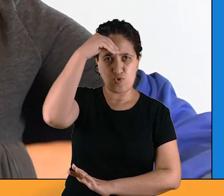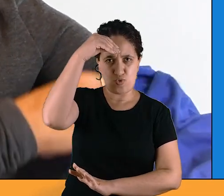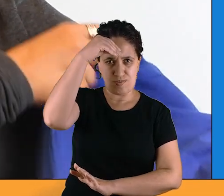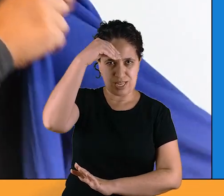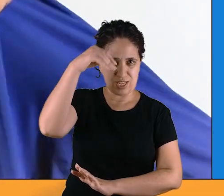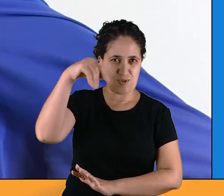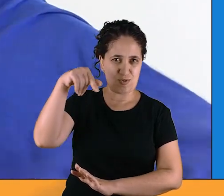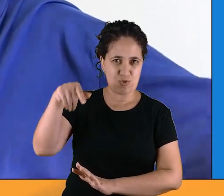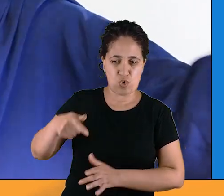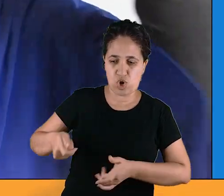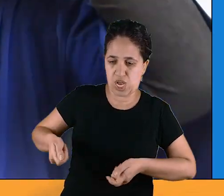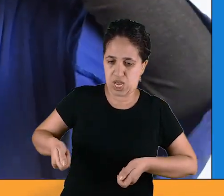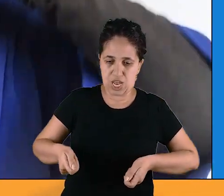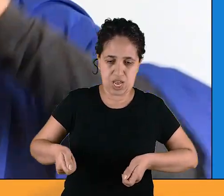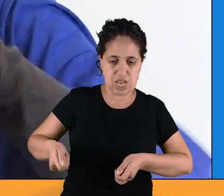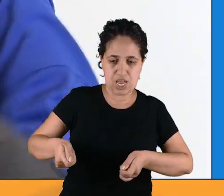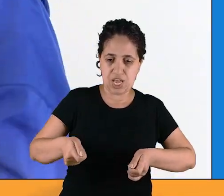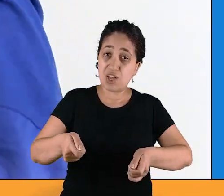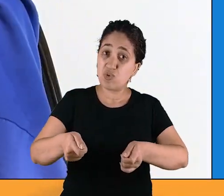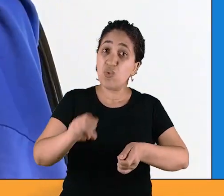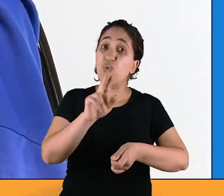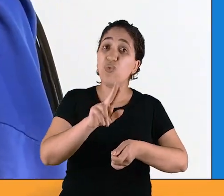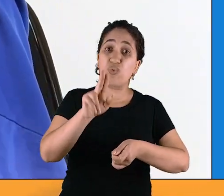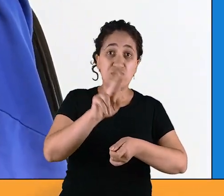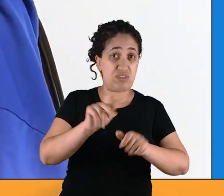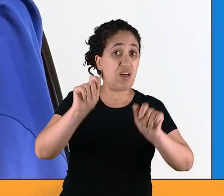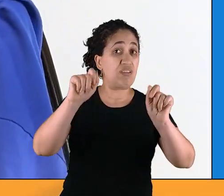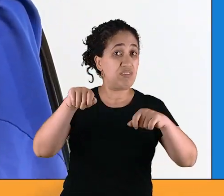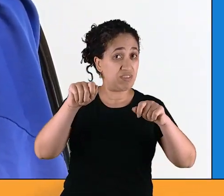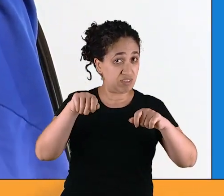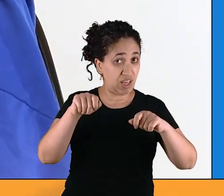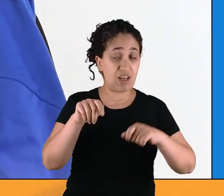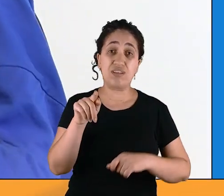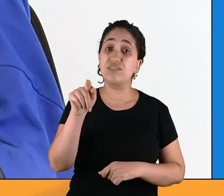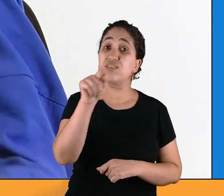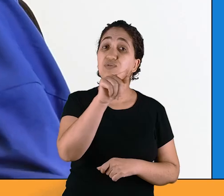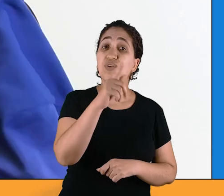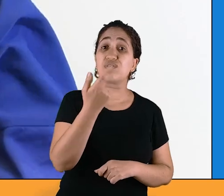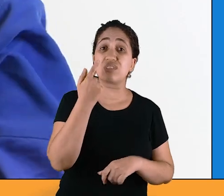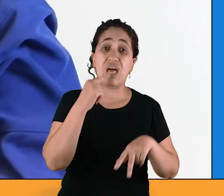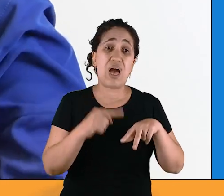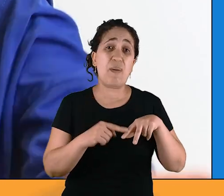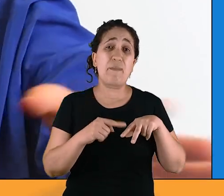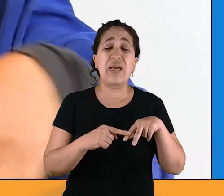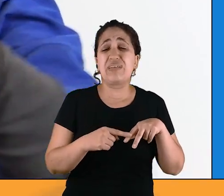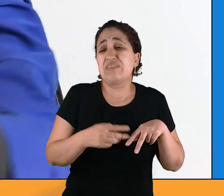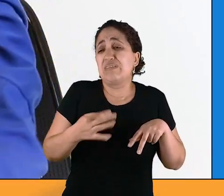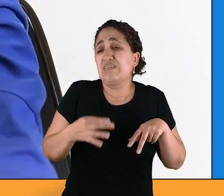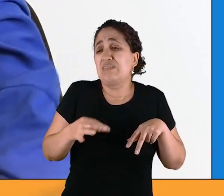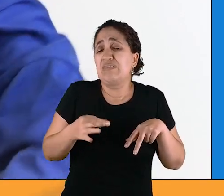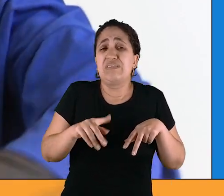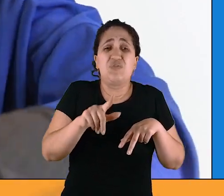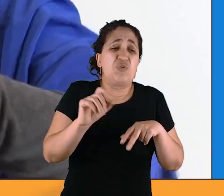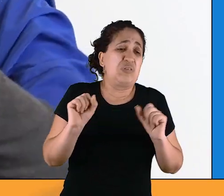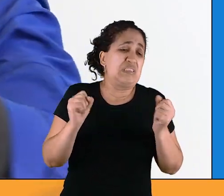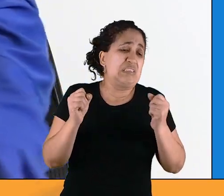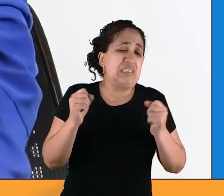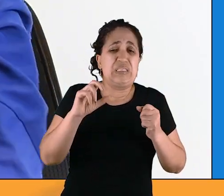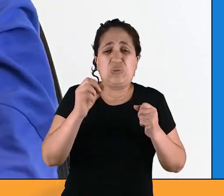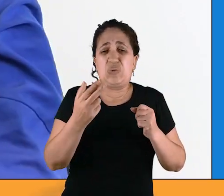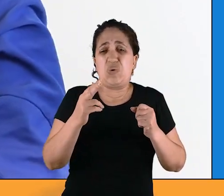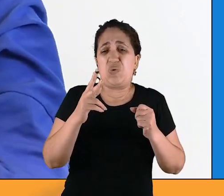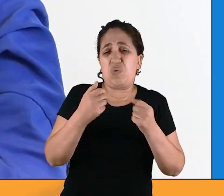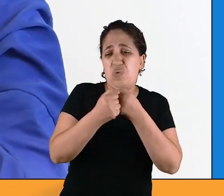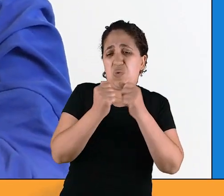sobrinho pequeno que está num carrinho de bebê, você também pode usar a rampa. Se você machucou a sua perna fazendo um exercício,